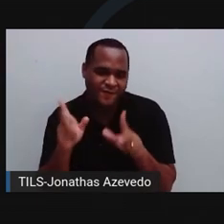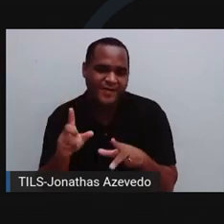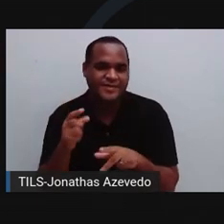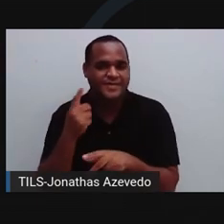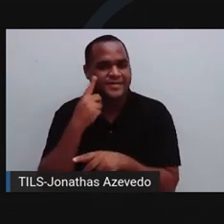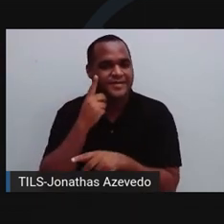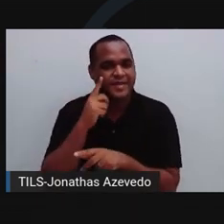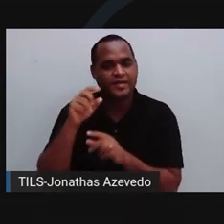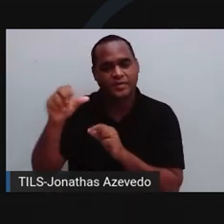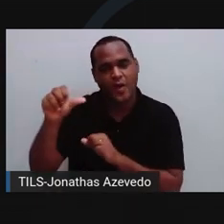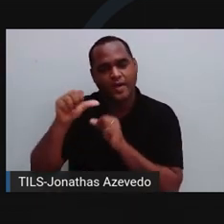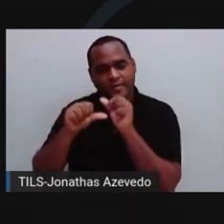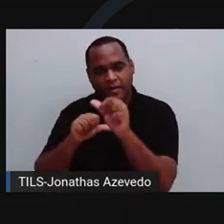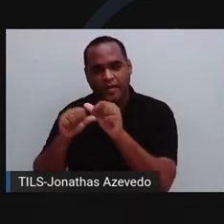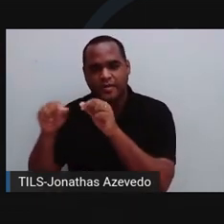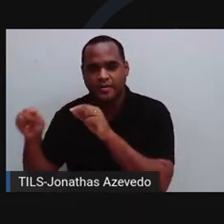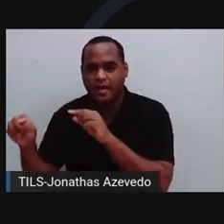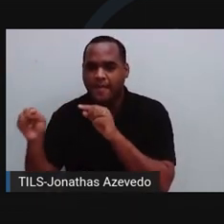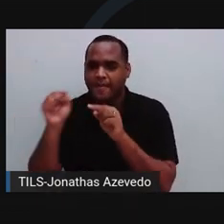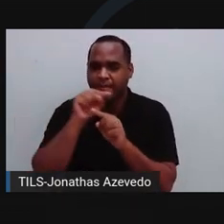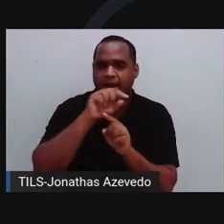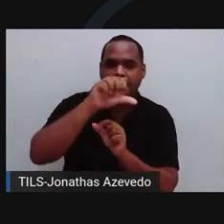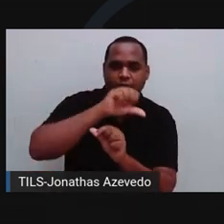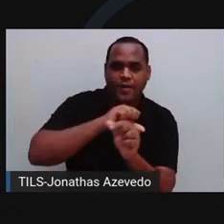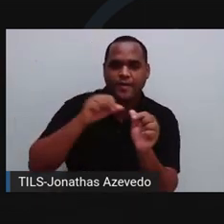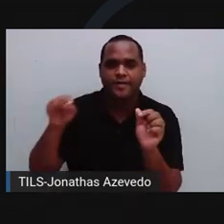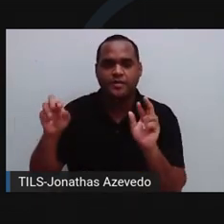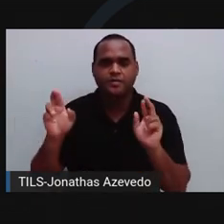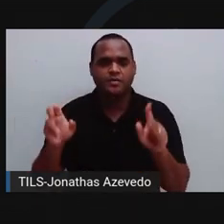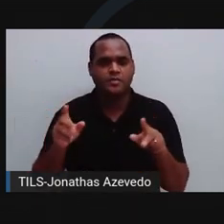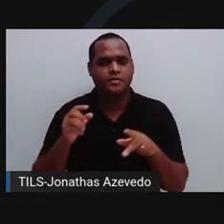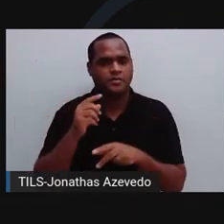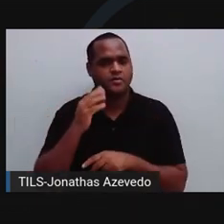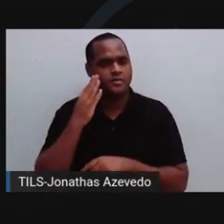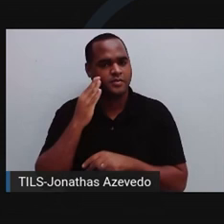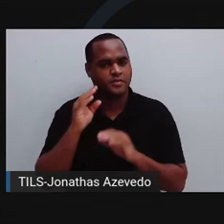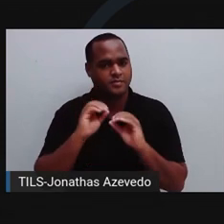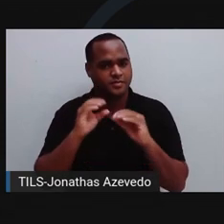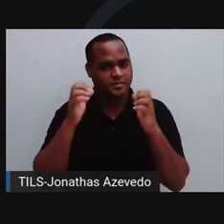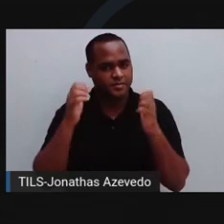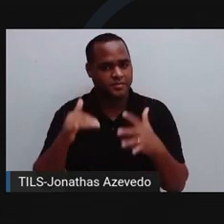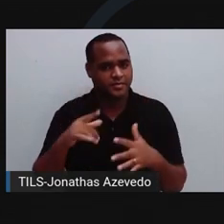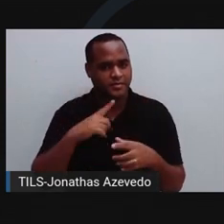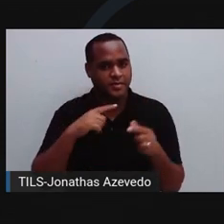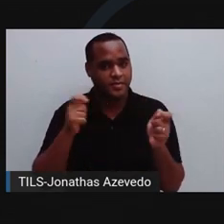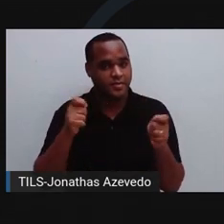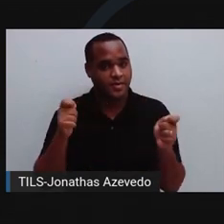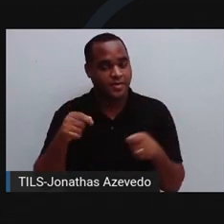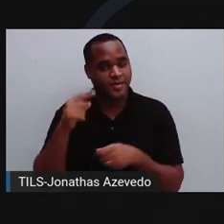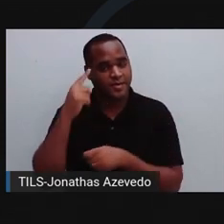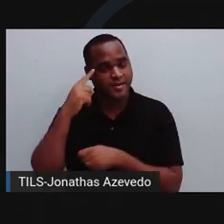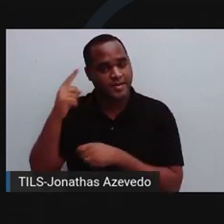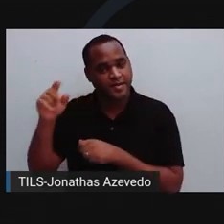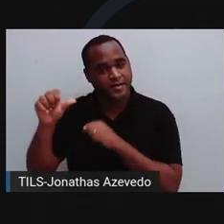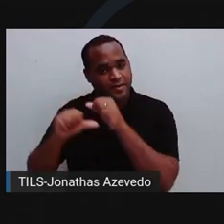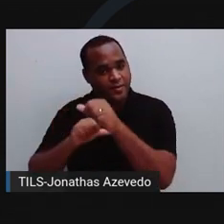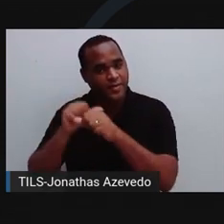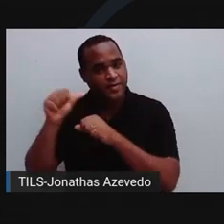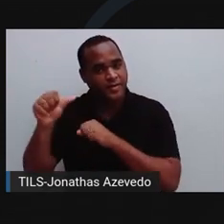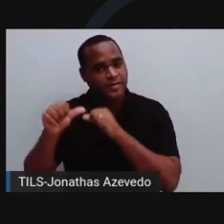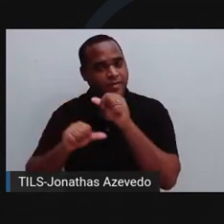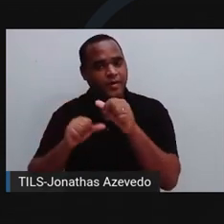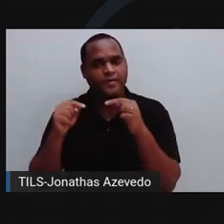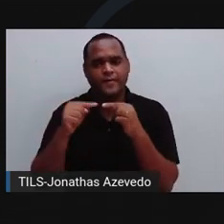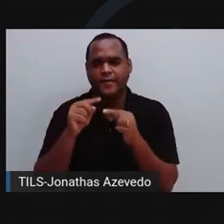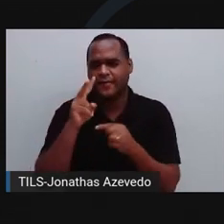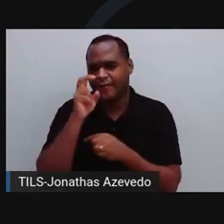e observaremos o que acontece. É claro, e como o gás se expande, faz que a gota se mexa para o outro extremo. Pelo